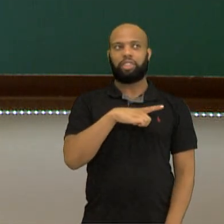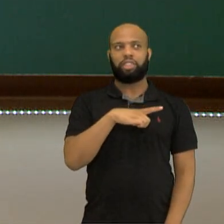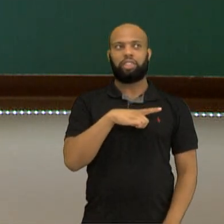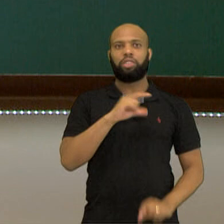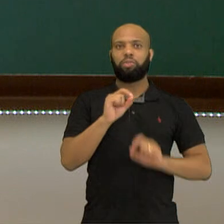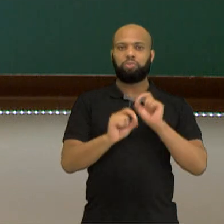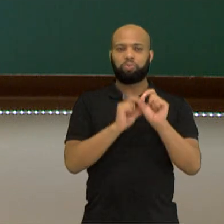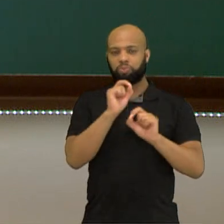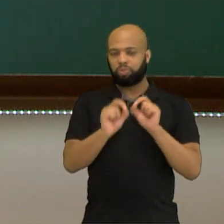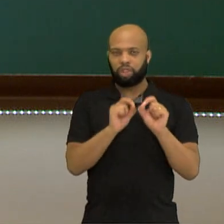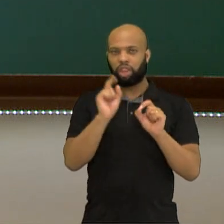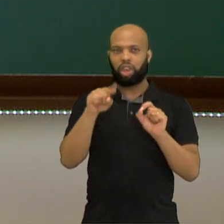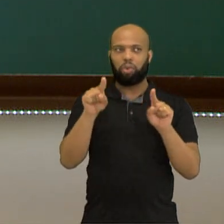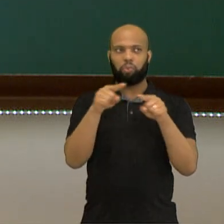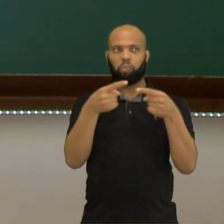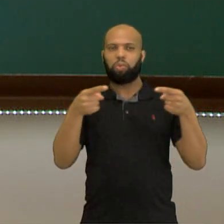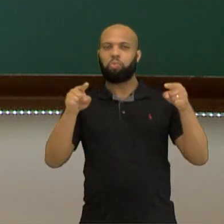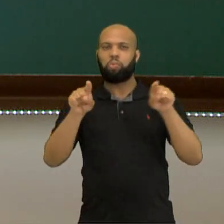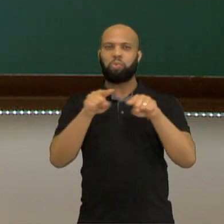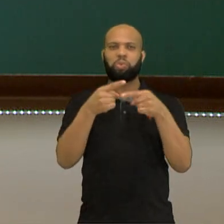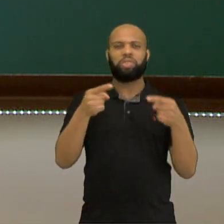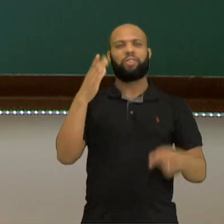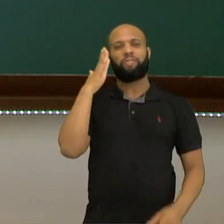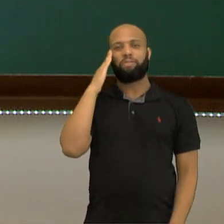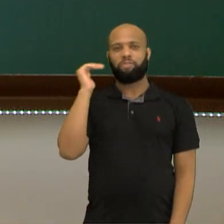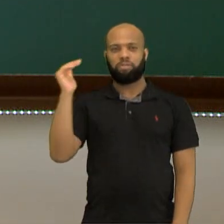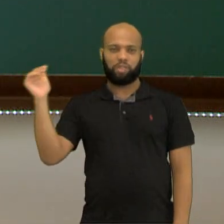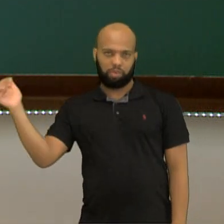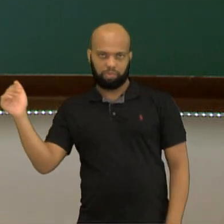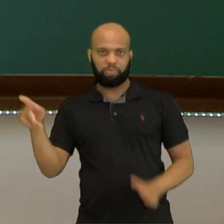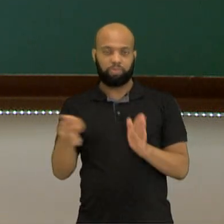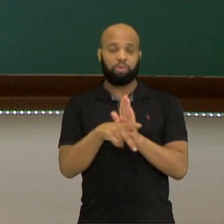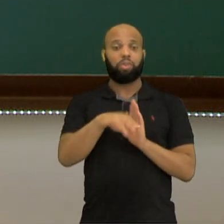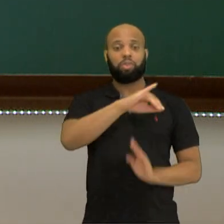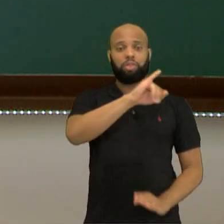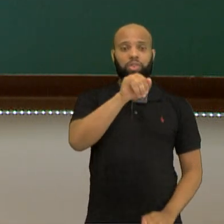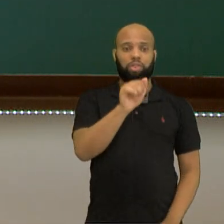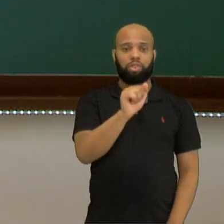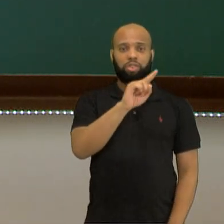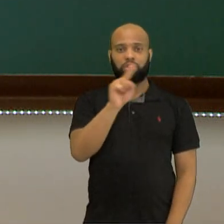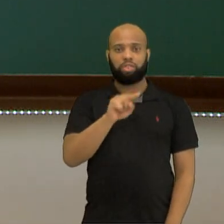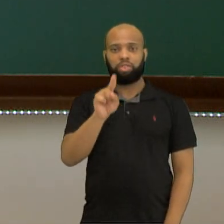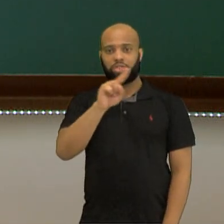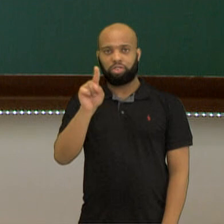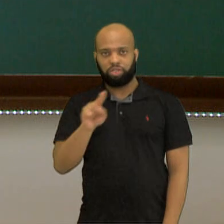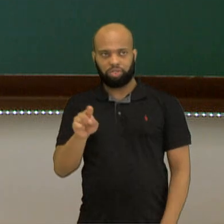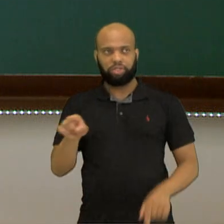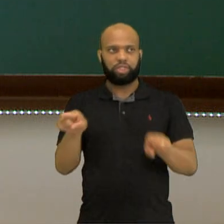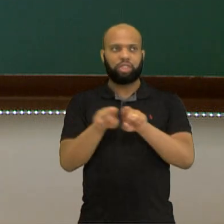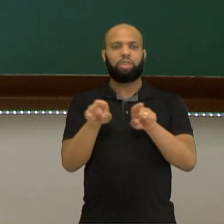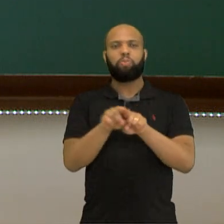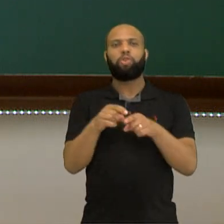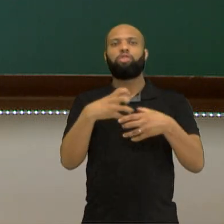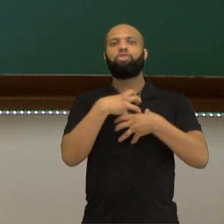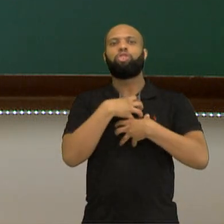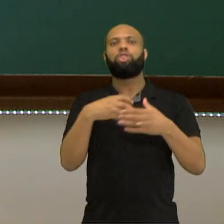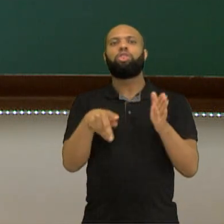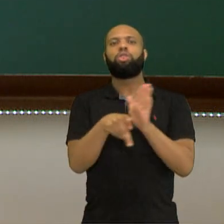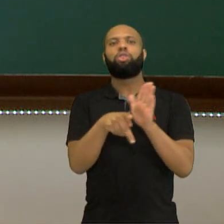Wonderful World. Essa música foi muito famosa, né? E o som, a voz rasgada,